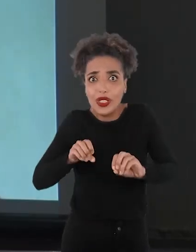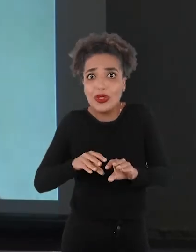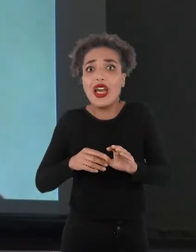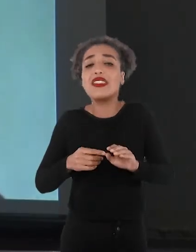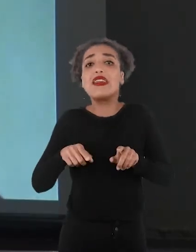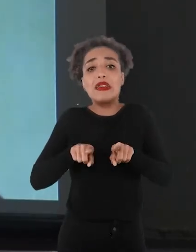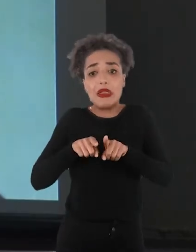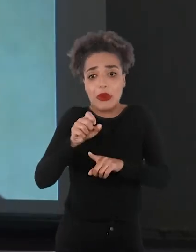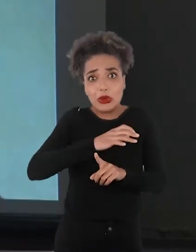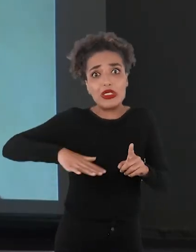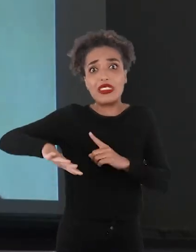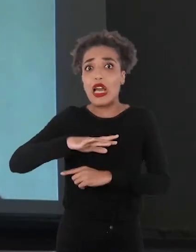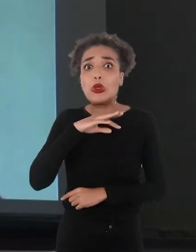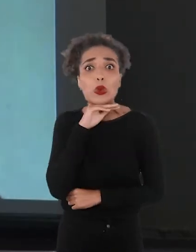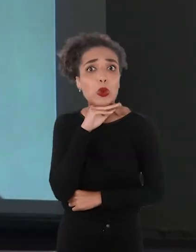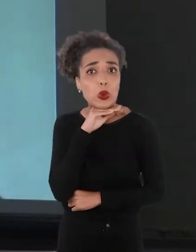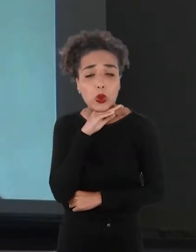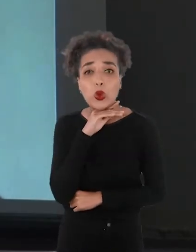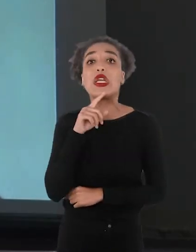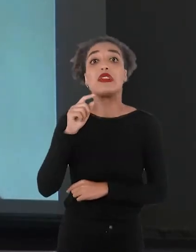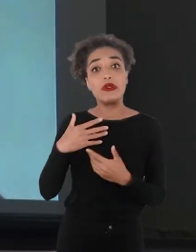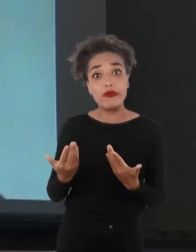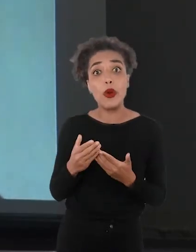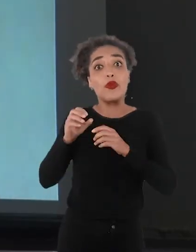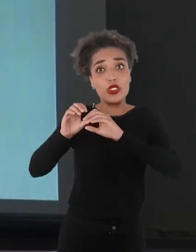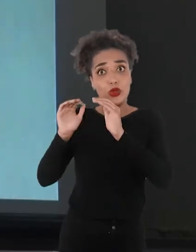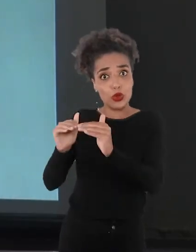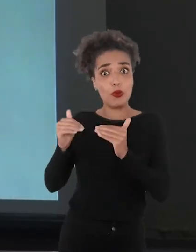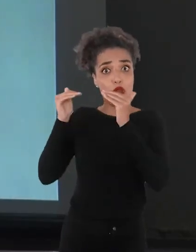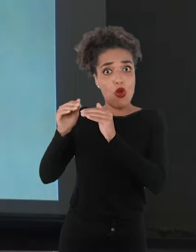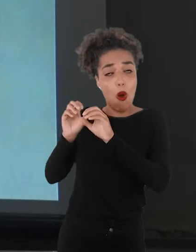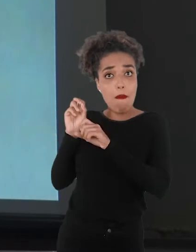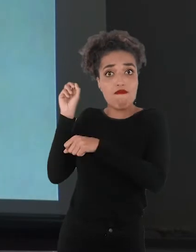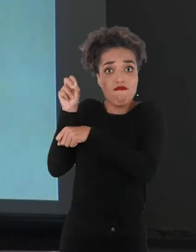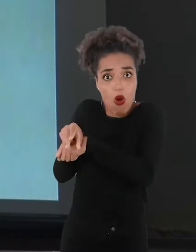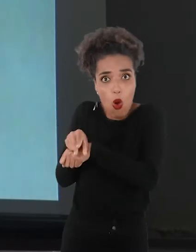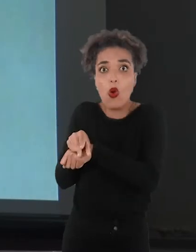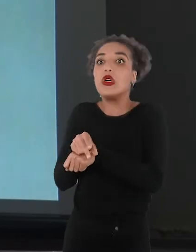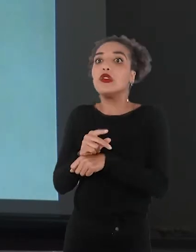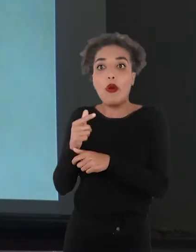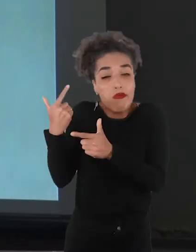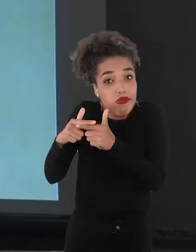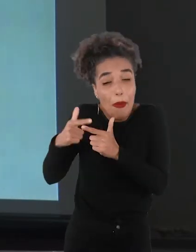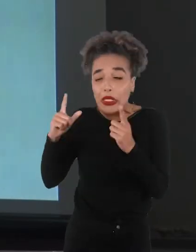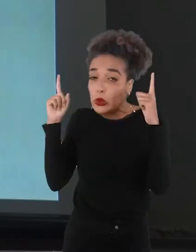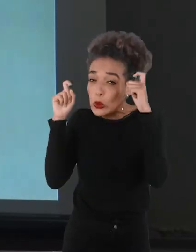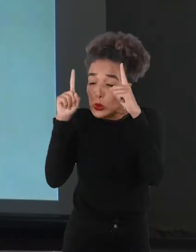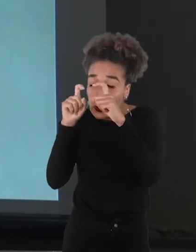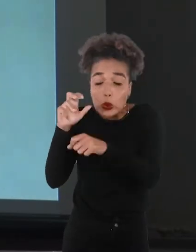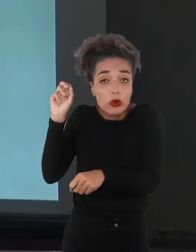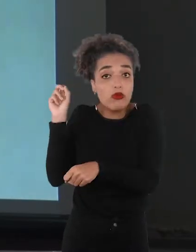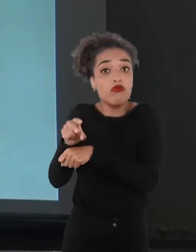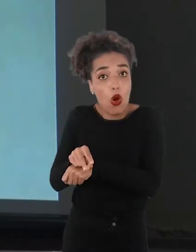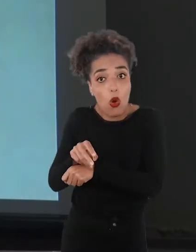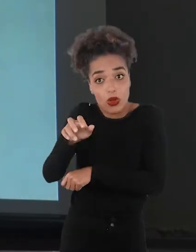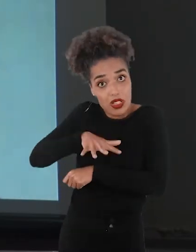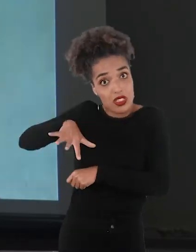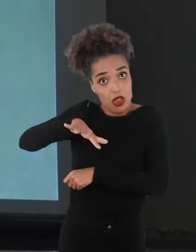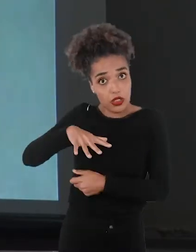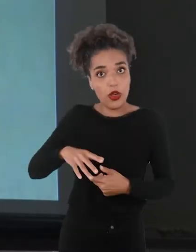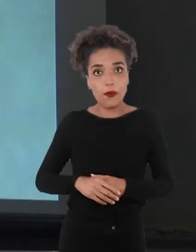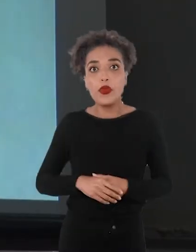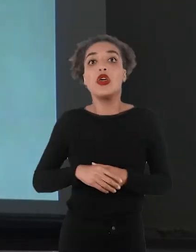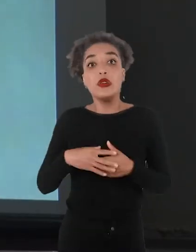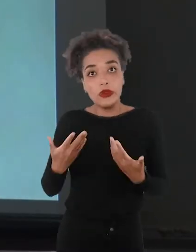ruins. Então, o acesso ao ensino superior sempre foi um problema nessa região. E a adoção de políticas de